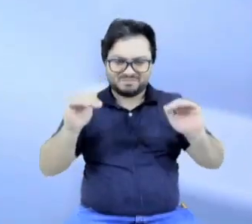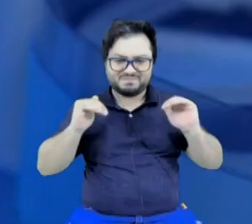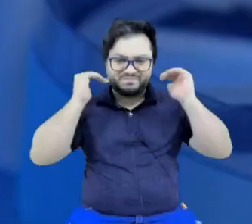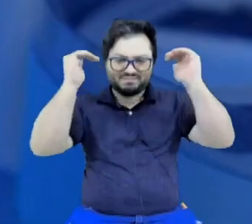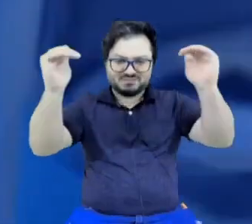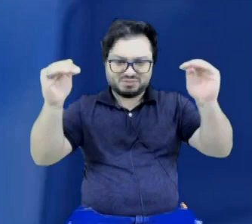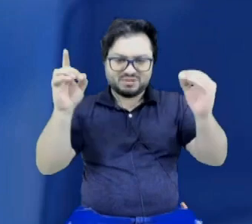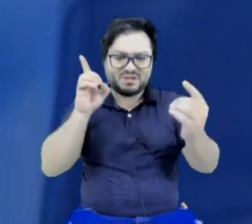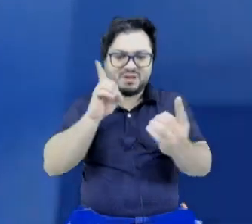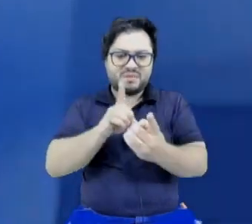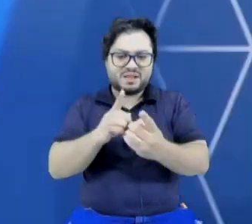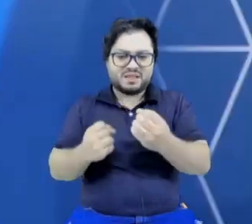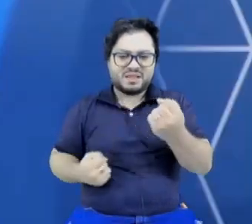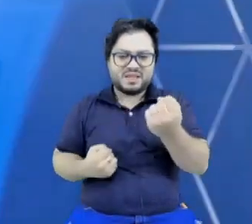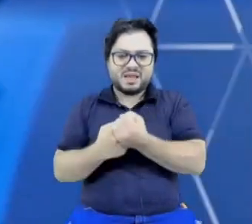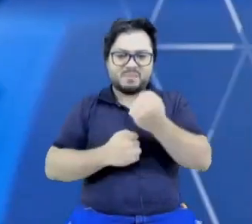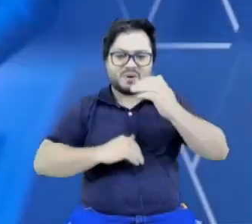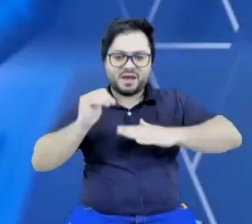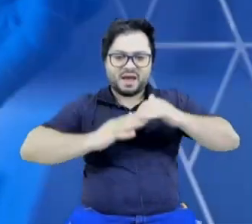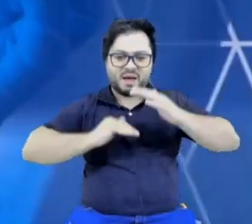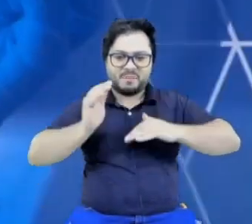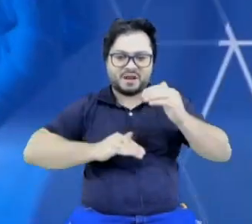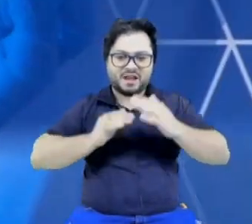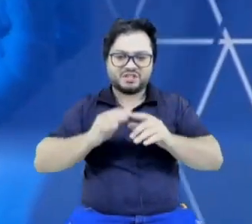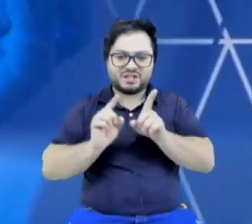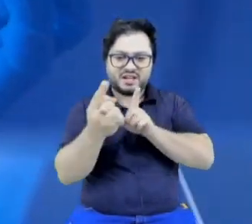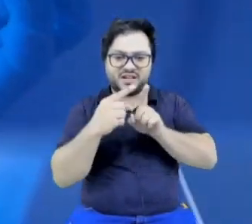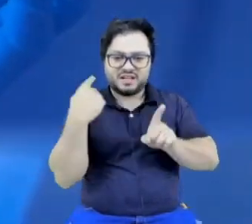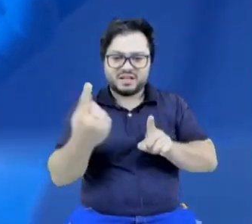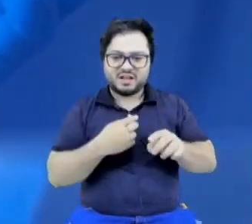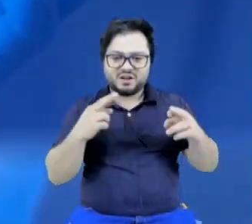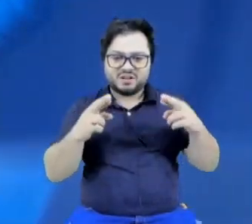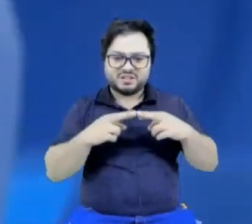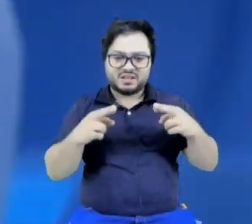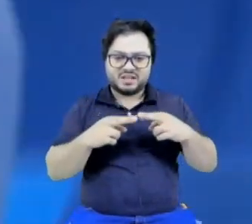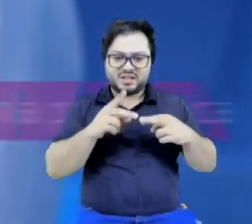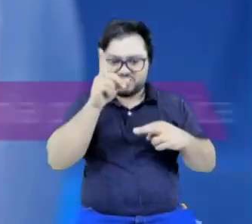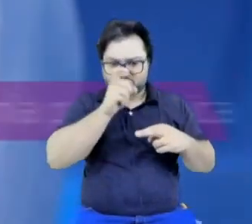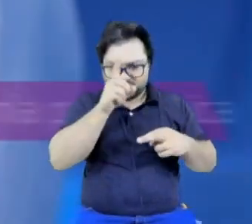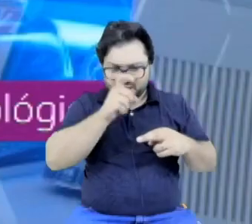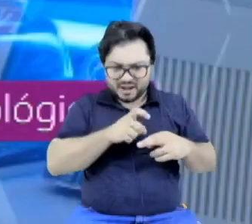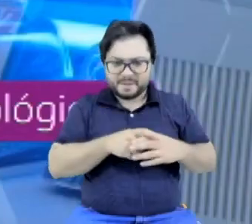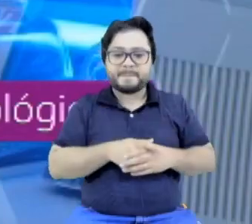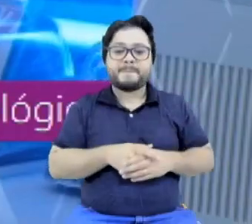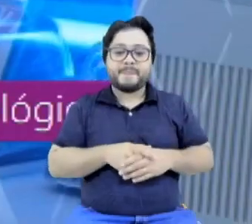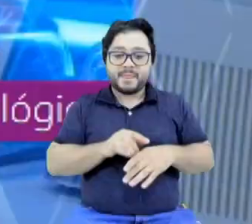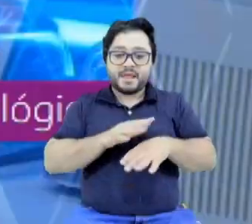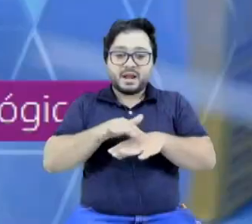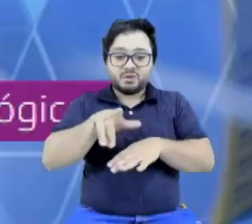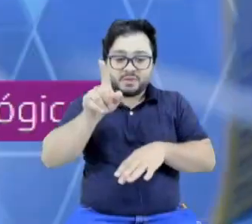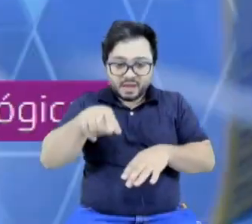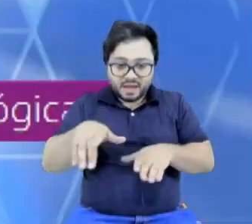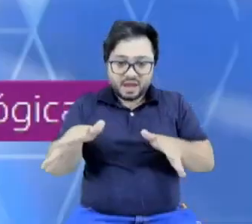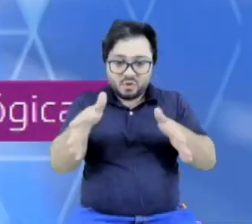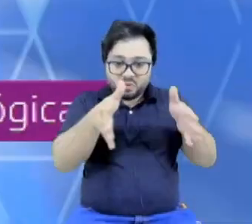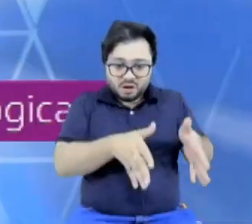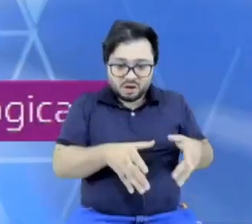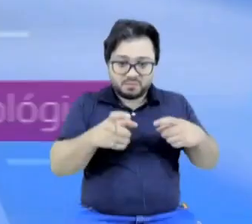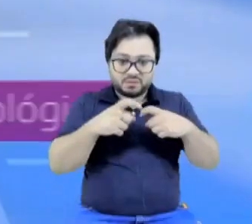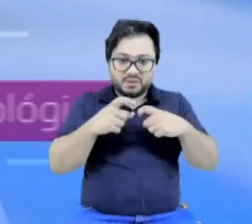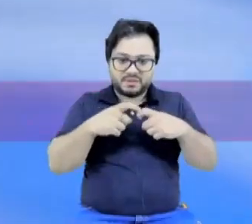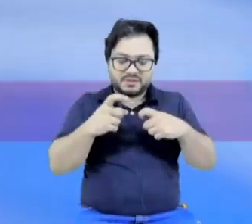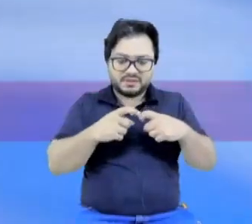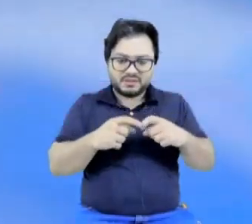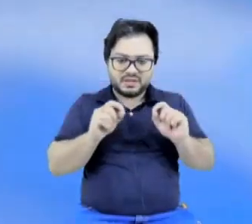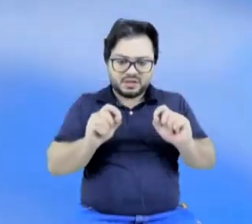atender e apoiar a prática clínica em nossa rede hospitalar. A anatomia patológica, ela é um campo da medicina